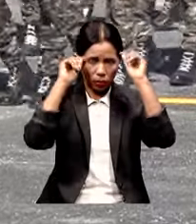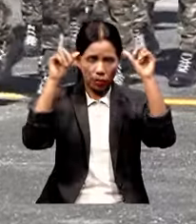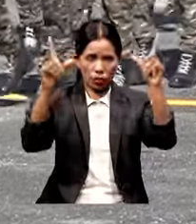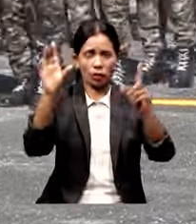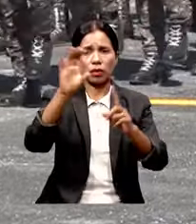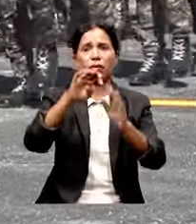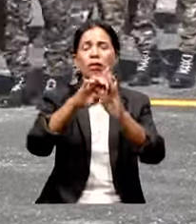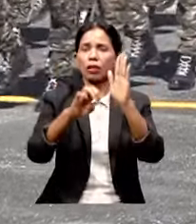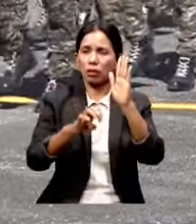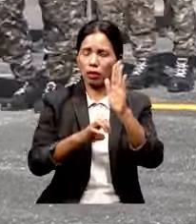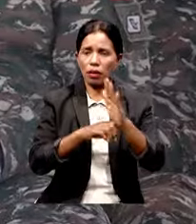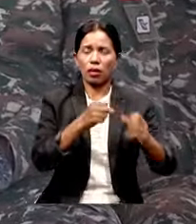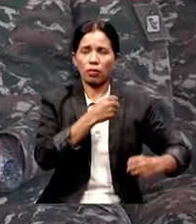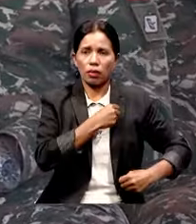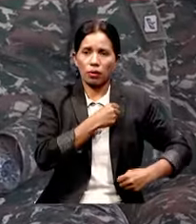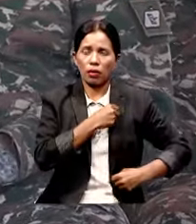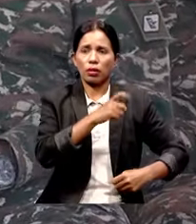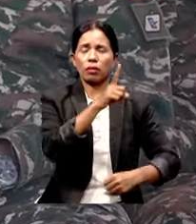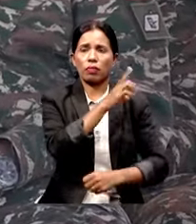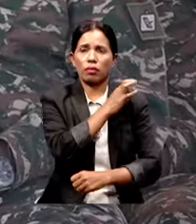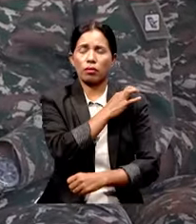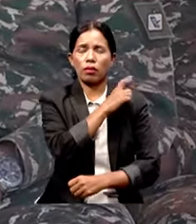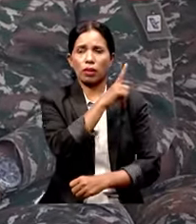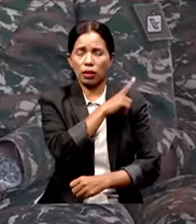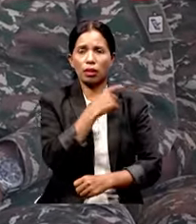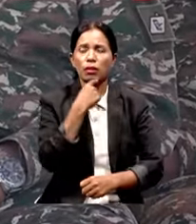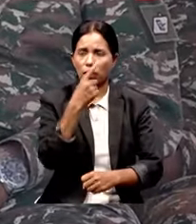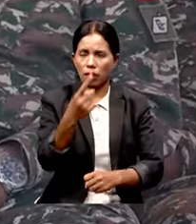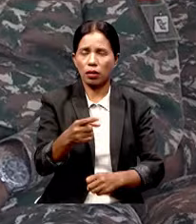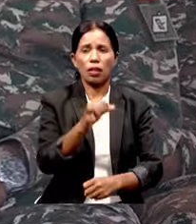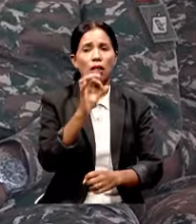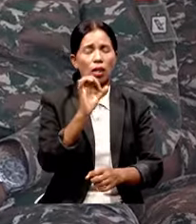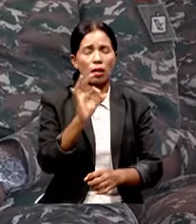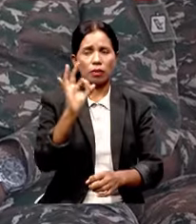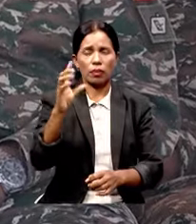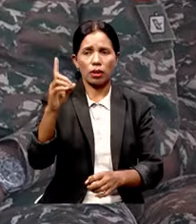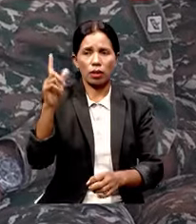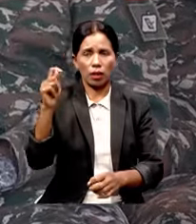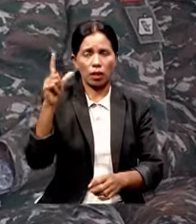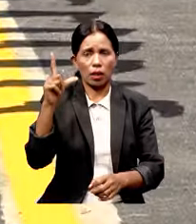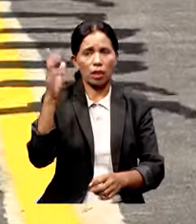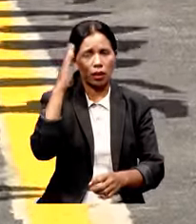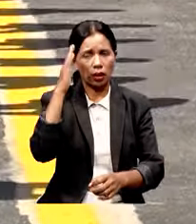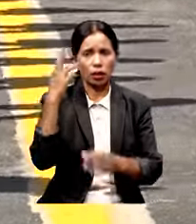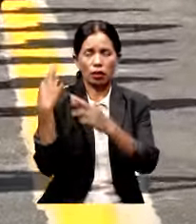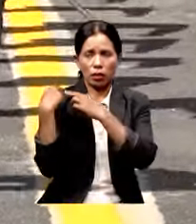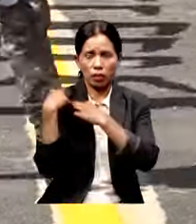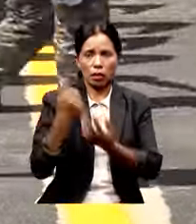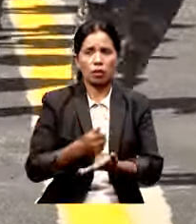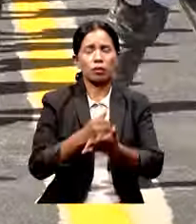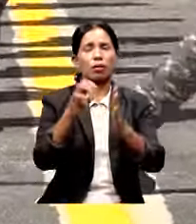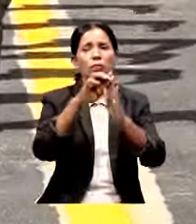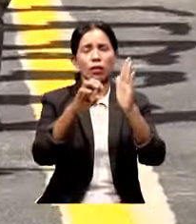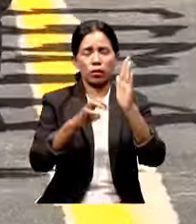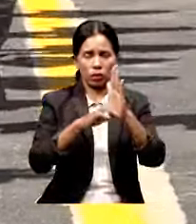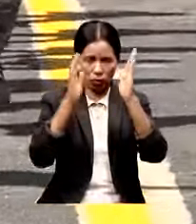Sefestado Mayor General FF de Teli, Tenente General Falu Ratelaik hateten, FF de Teli tenki hatene ni responsabilidade, ho di servi ba estado ho